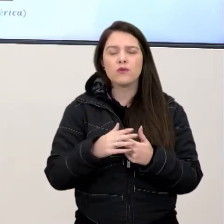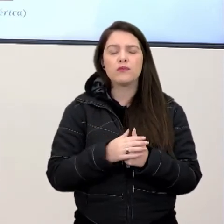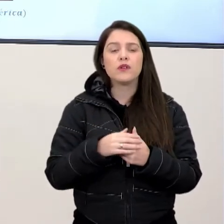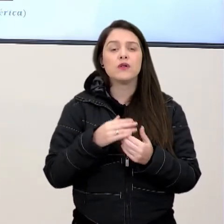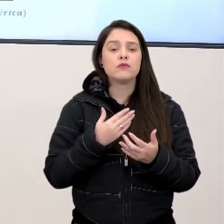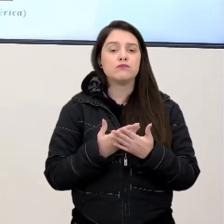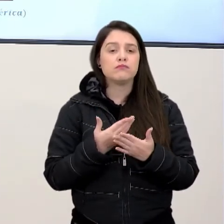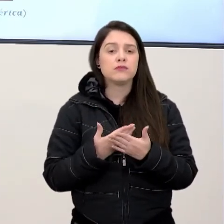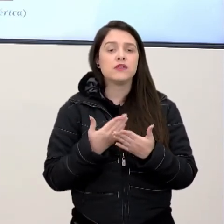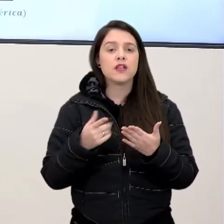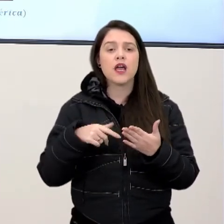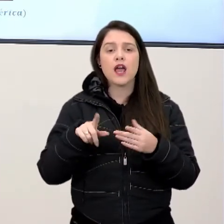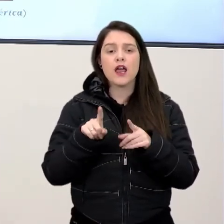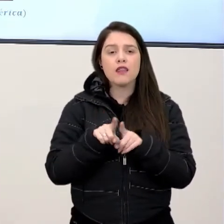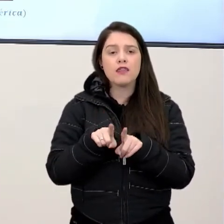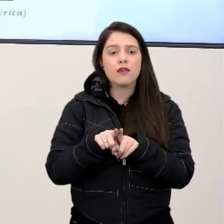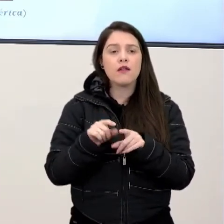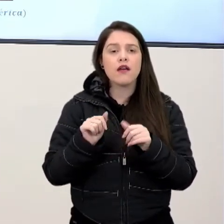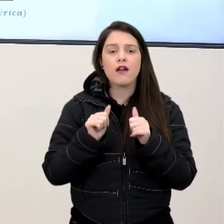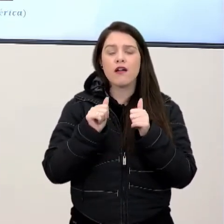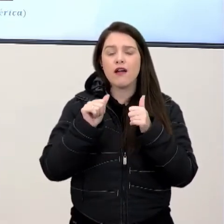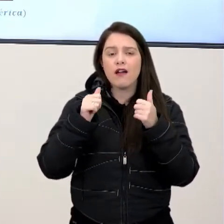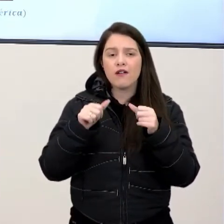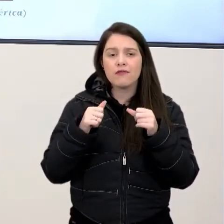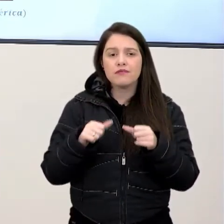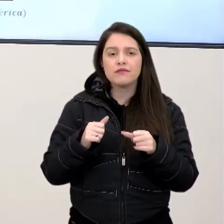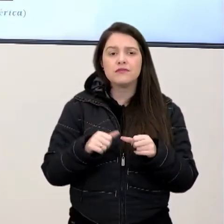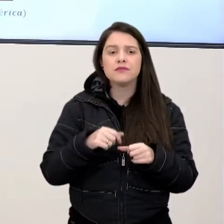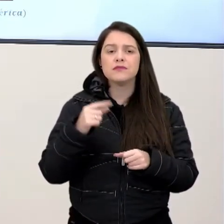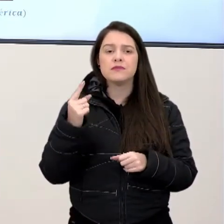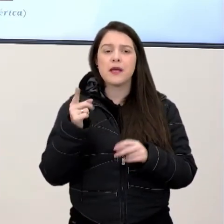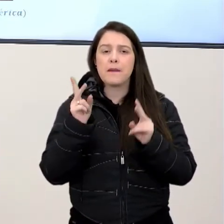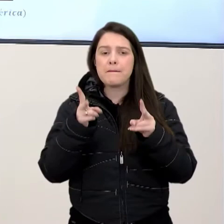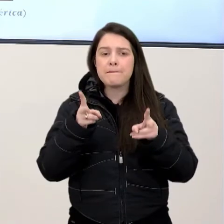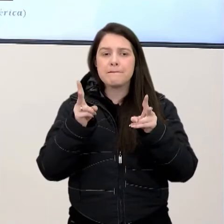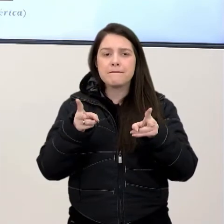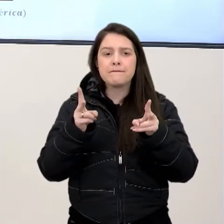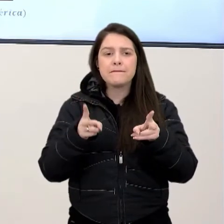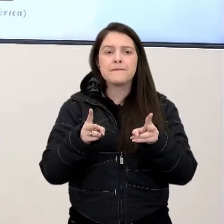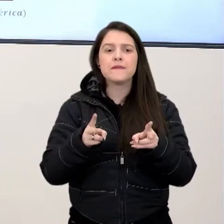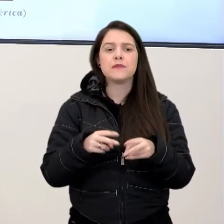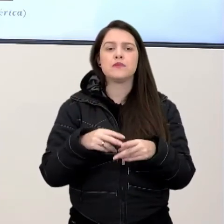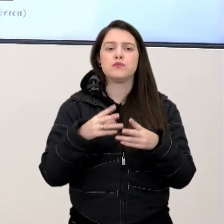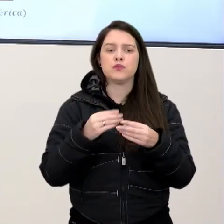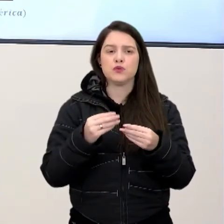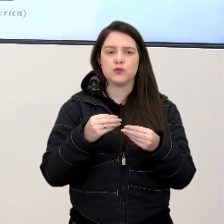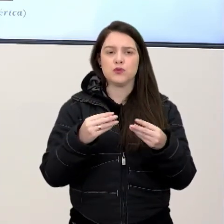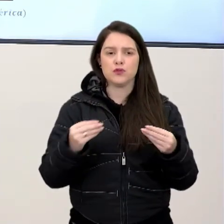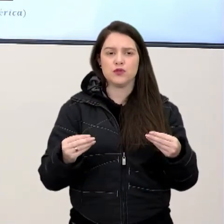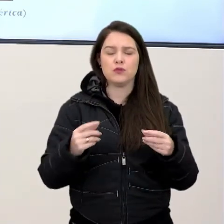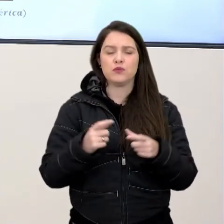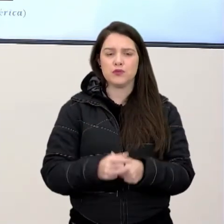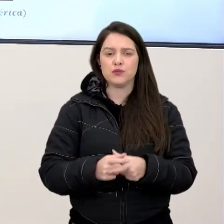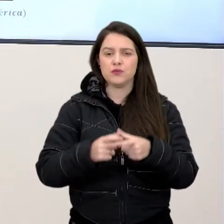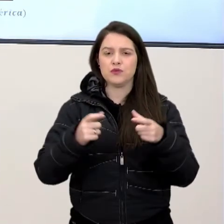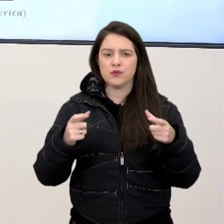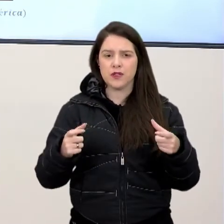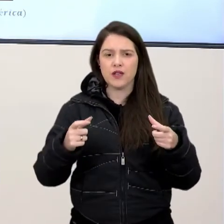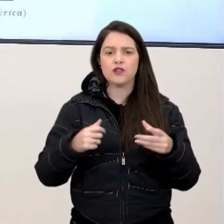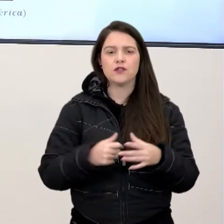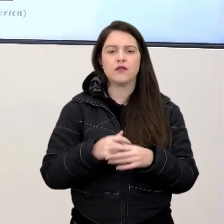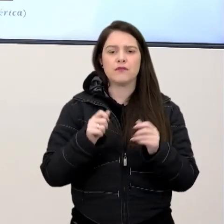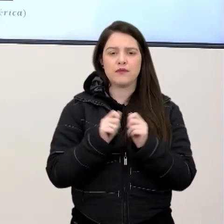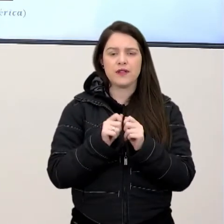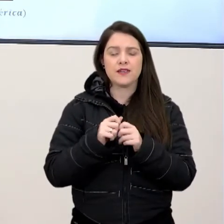somatório, ele vai ter uma agilidade, ele vai ter uma rapidez e mais que isso, vai ter uma eficiência muito grande na hora de você fazer